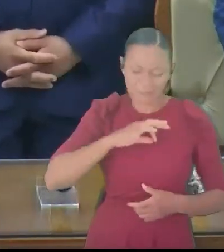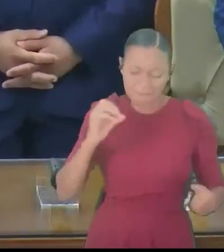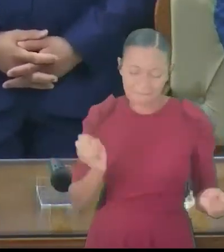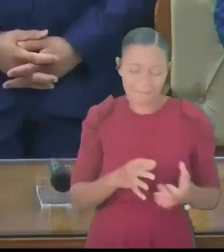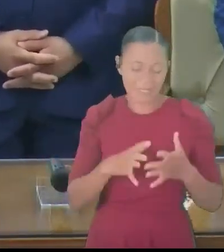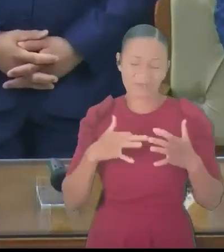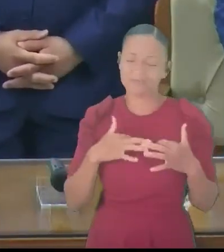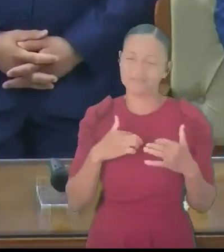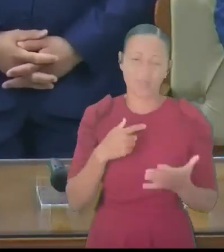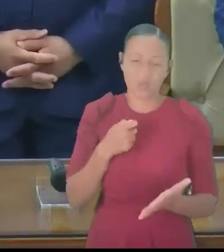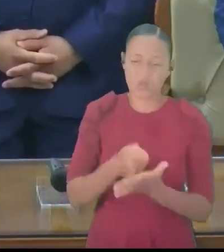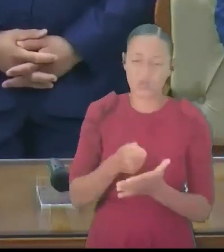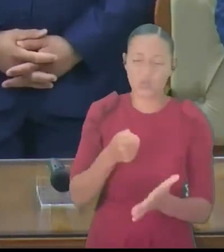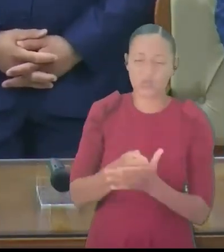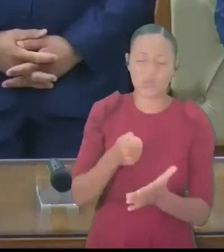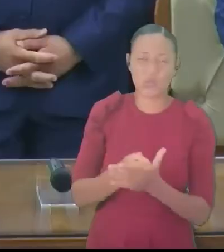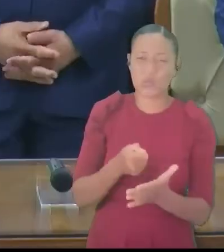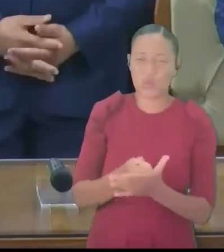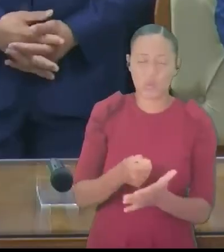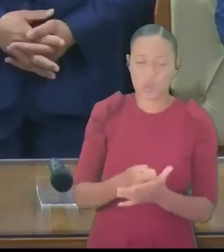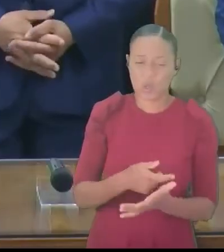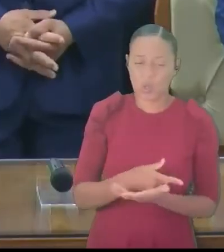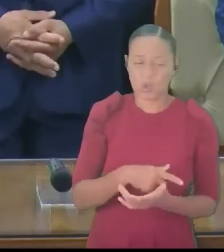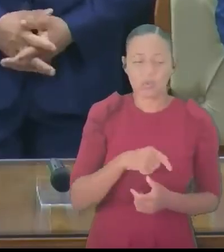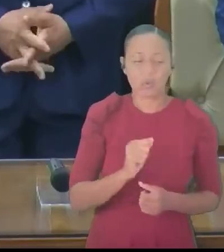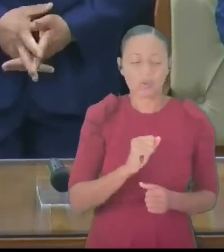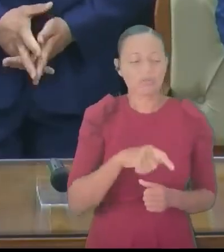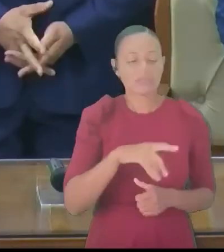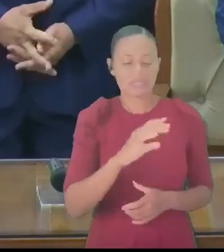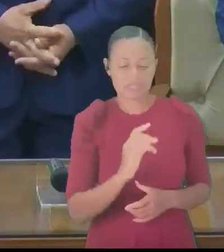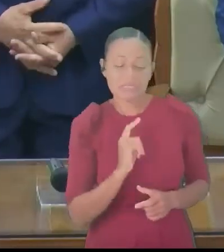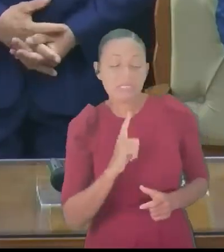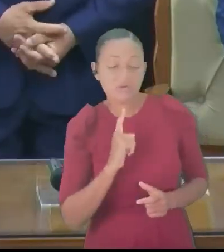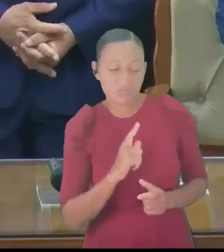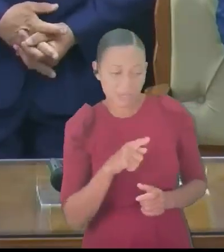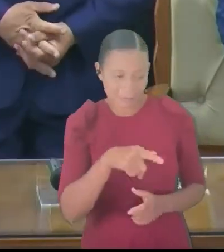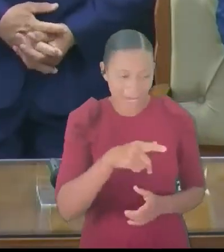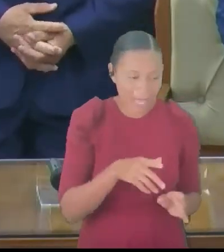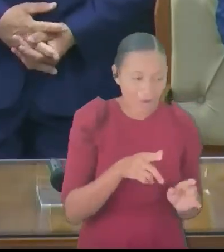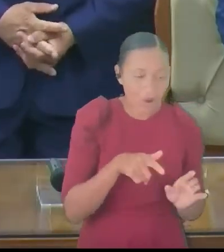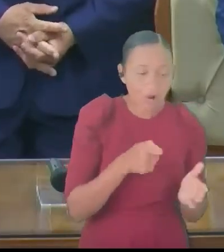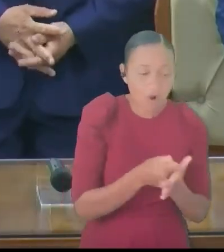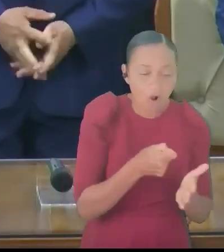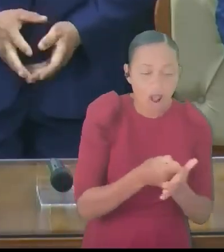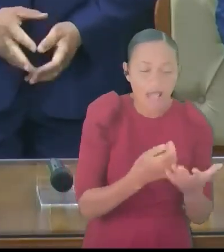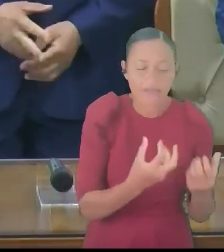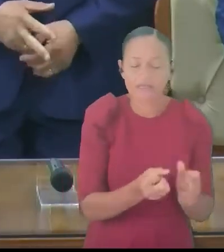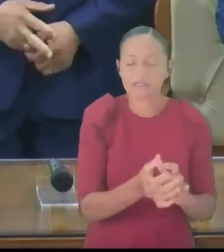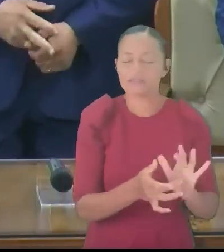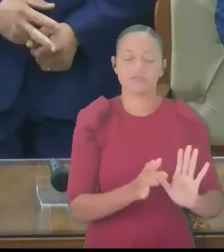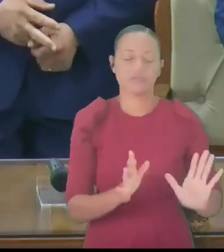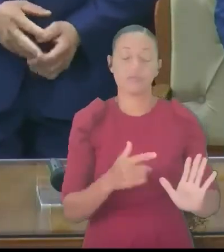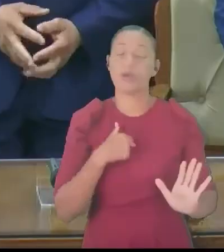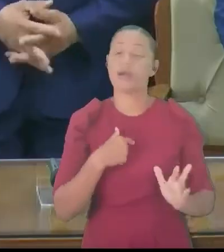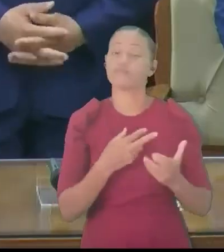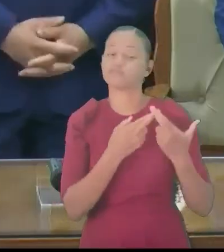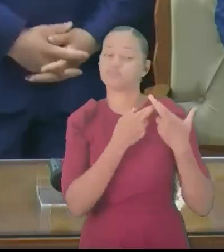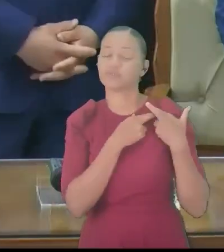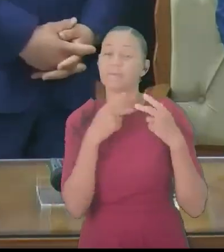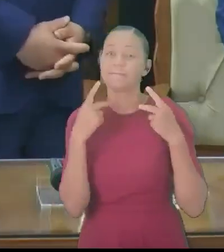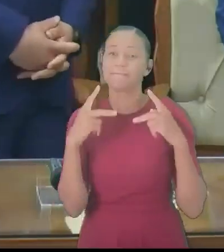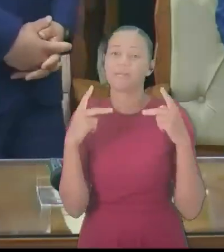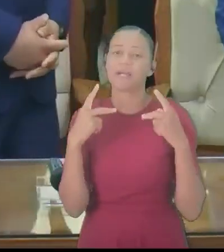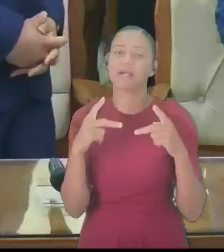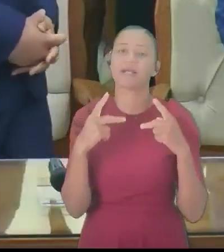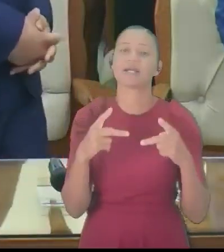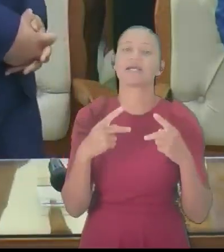Eu não tenho obrigação de converter ninguém. Eu só tenho obrigação de pregar a palavra. E da melhor maneira